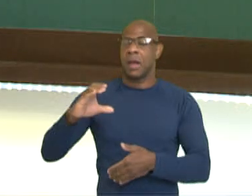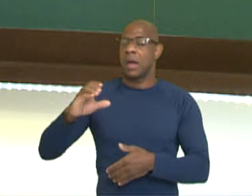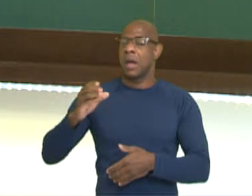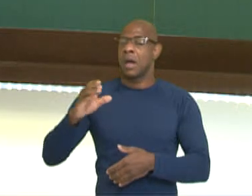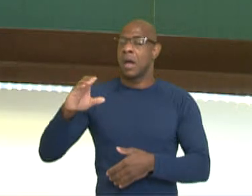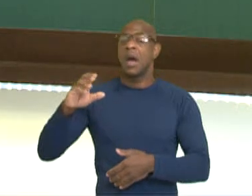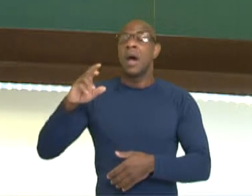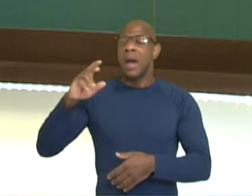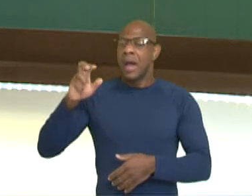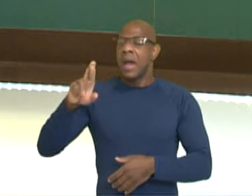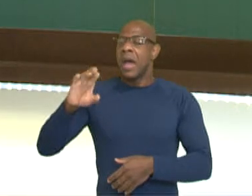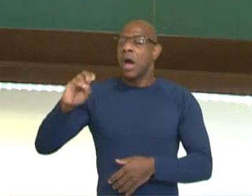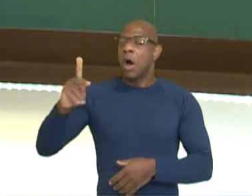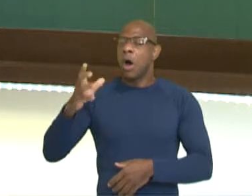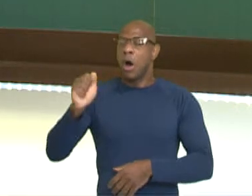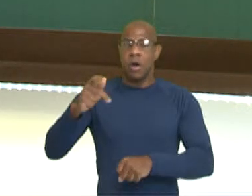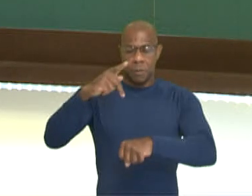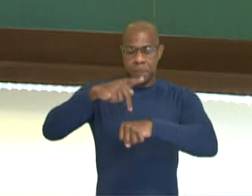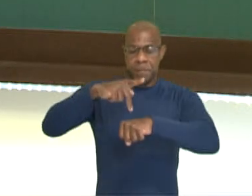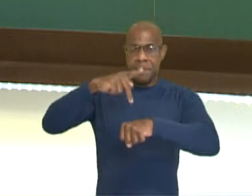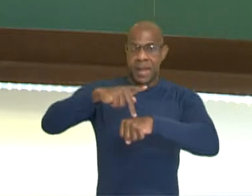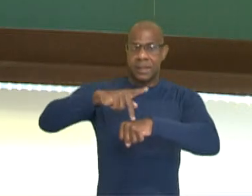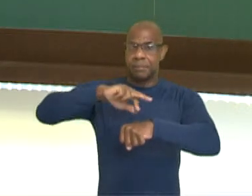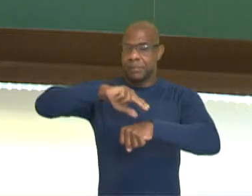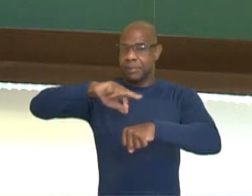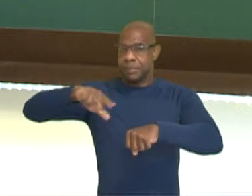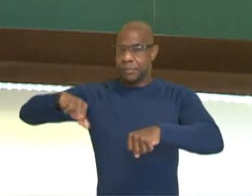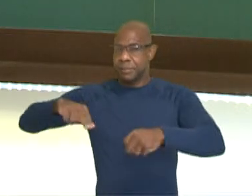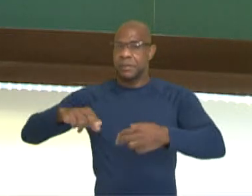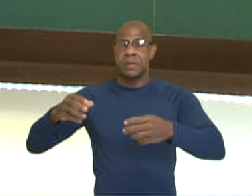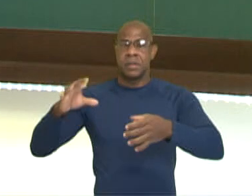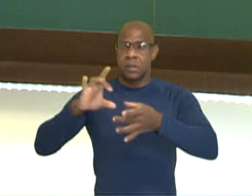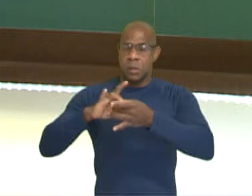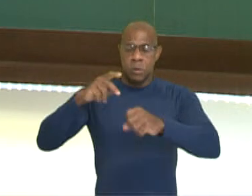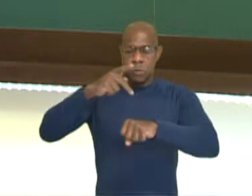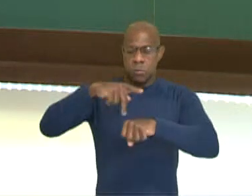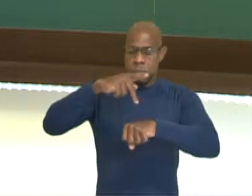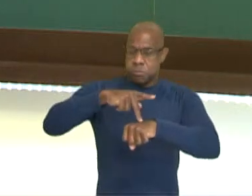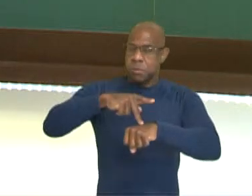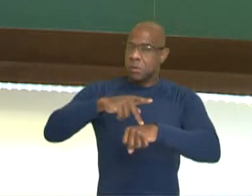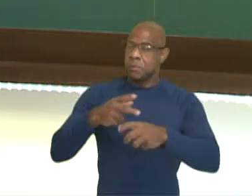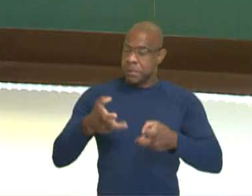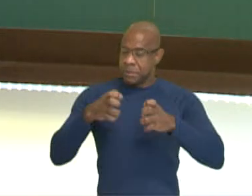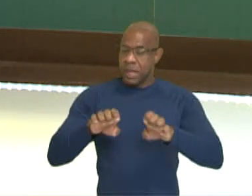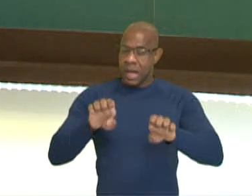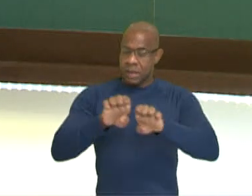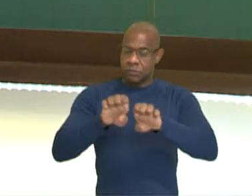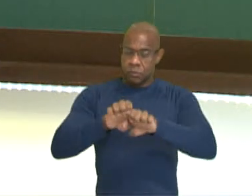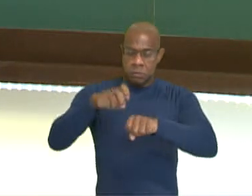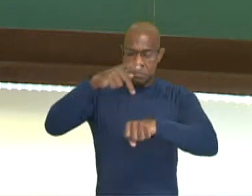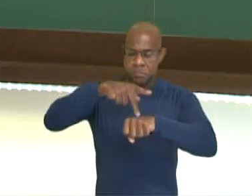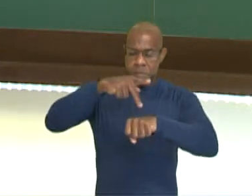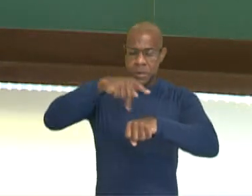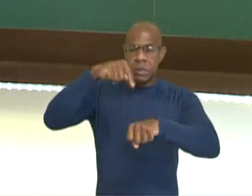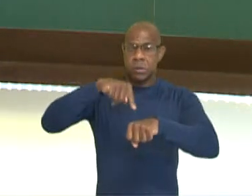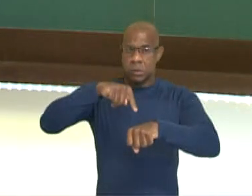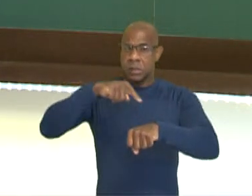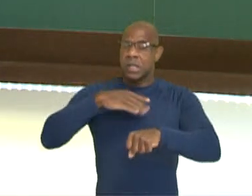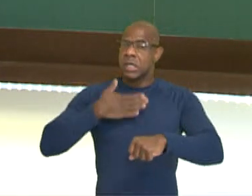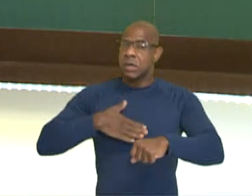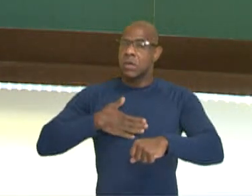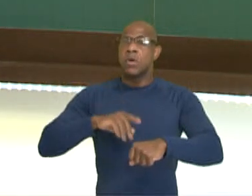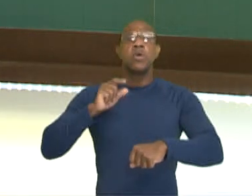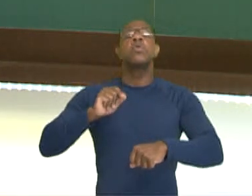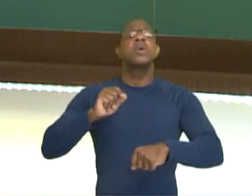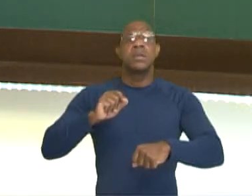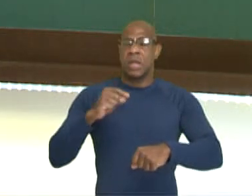é literalmente uma união de minerais. Então quando analisamos uma estrutura, ela não é uma